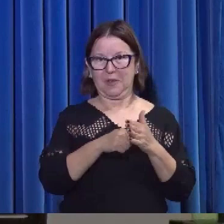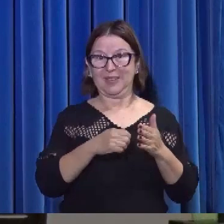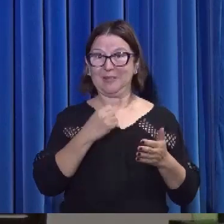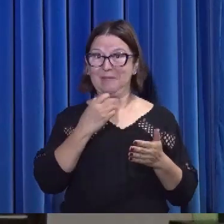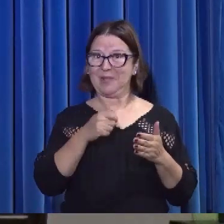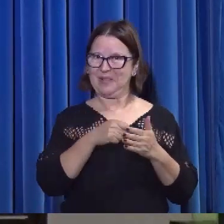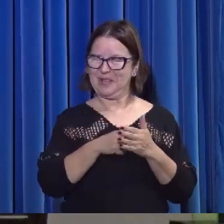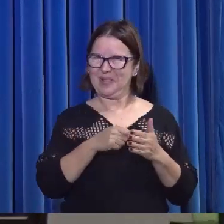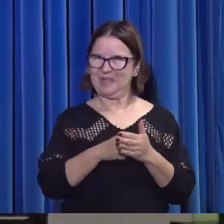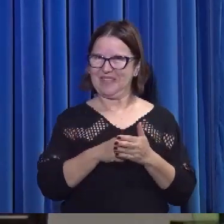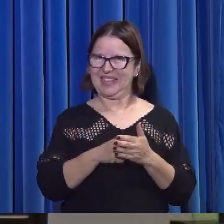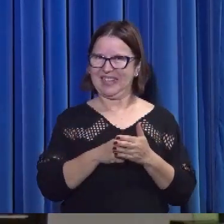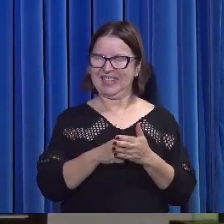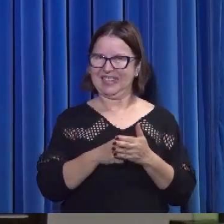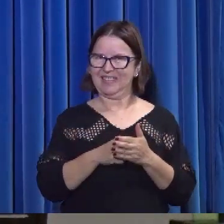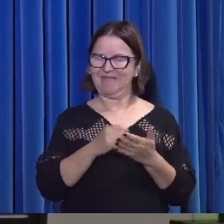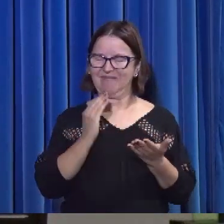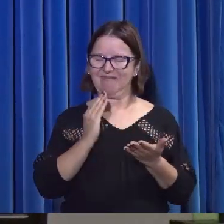fé.